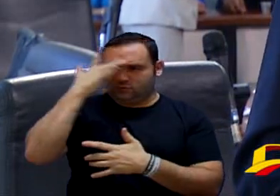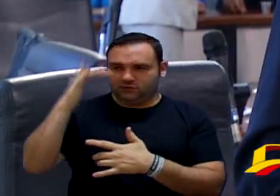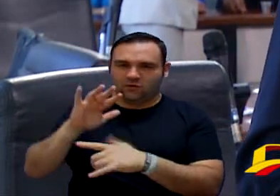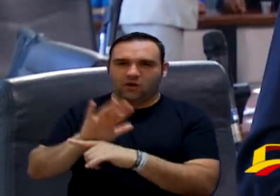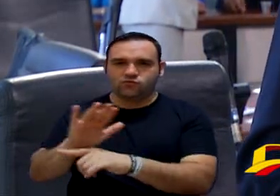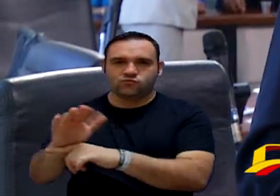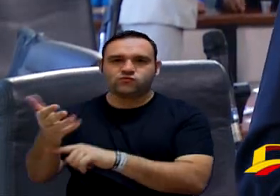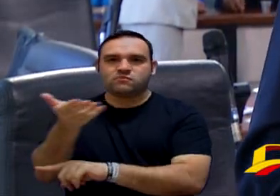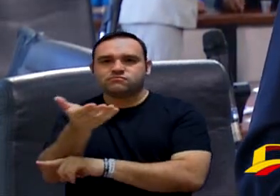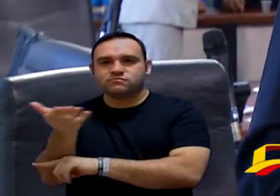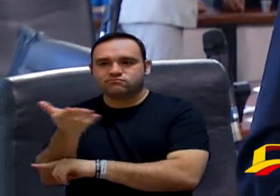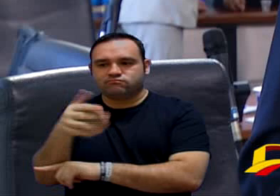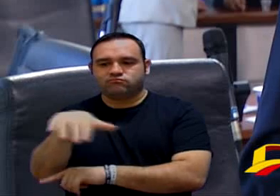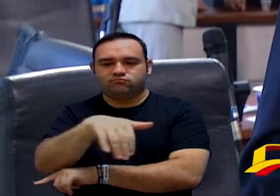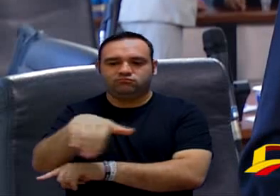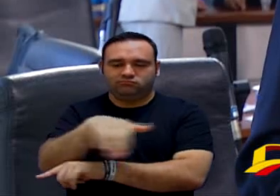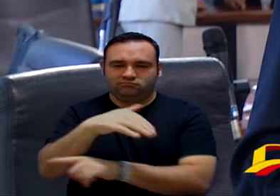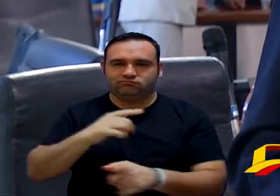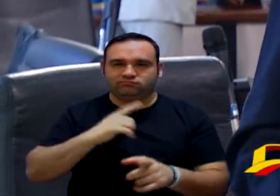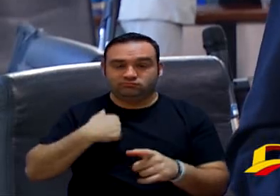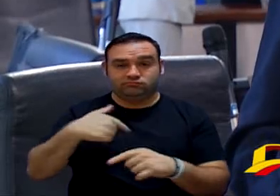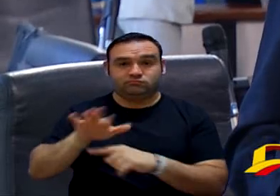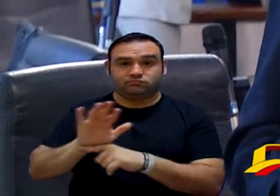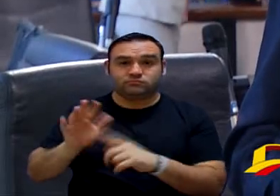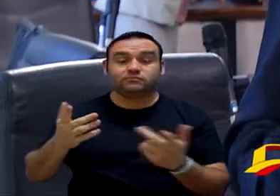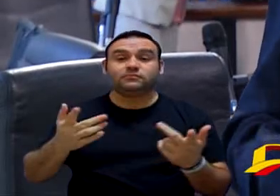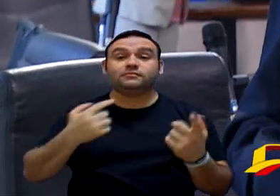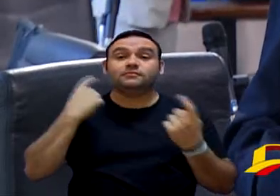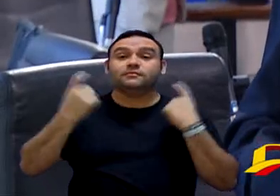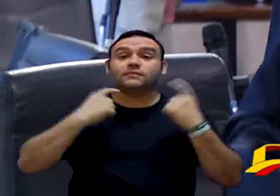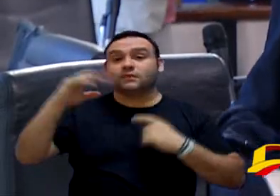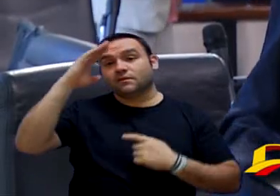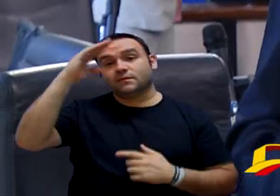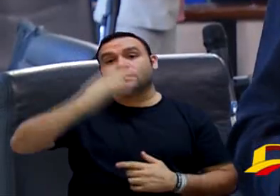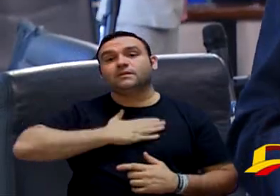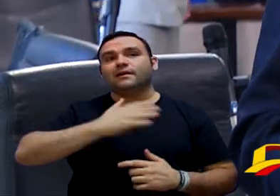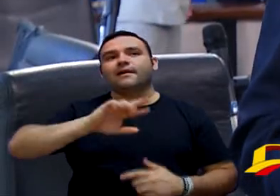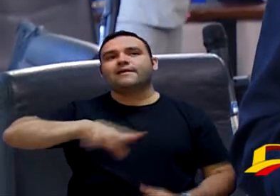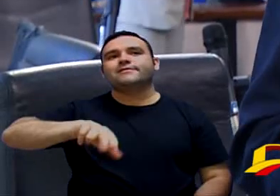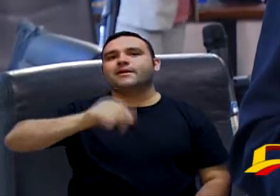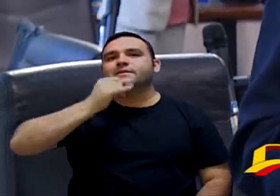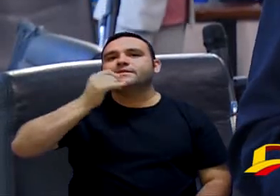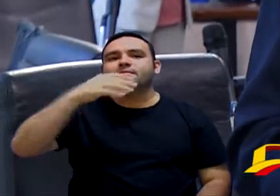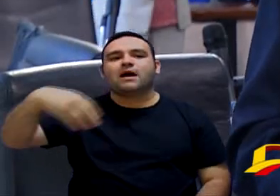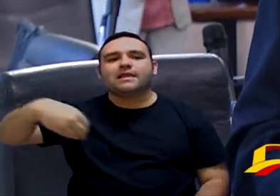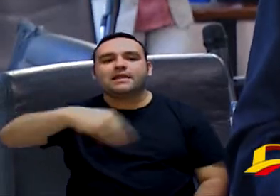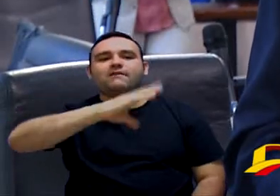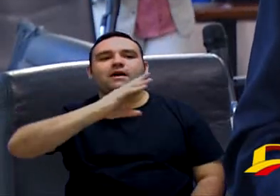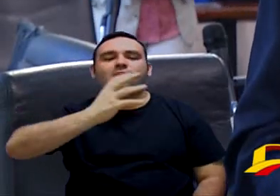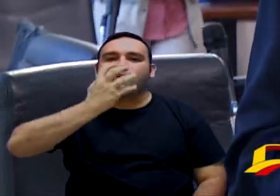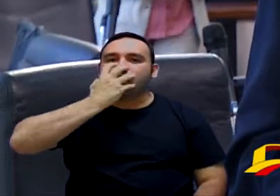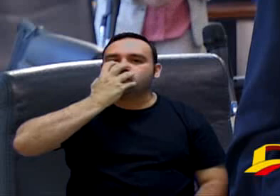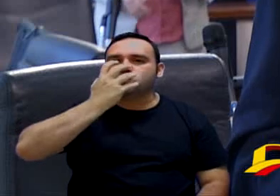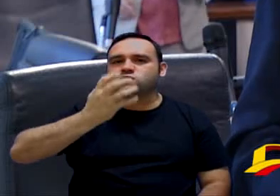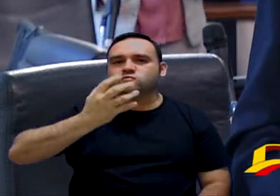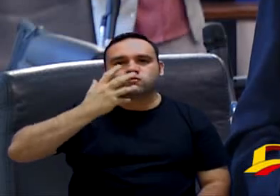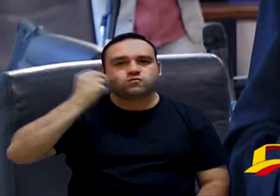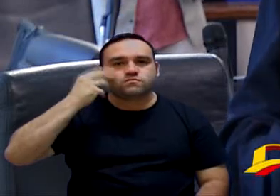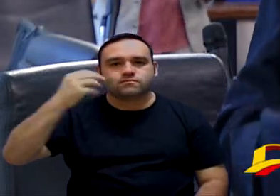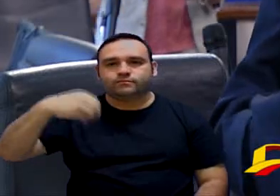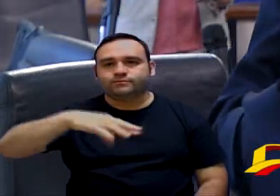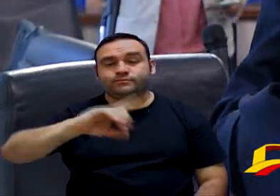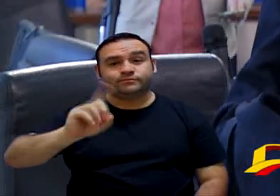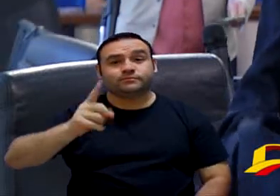com pessoas em situação de rua a minha preocupação não é que ele leve o pet problema